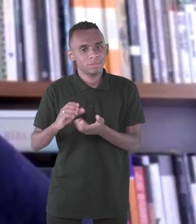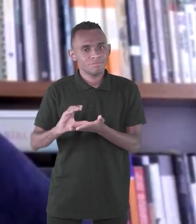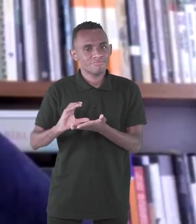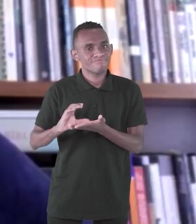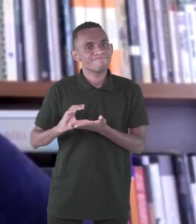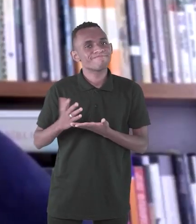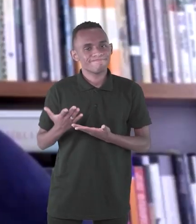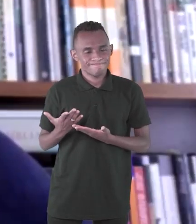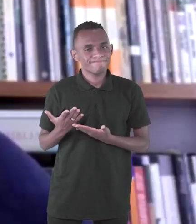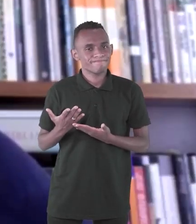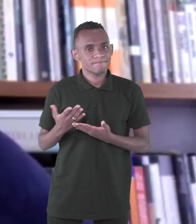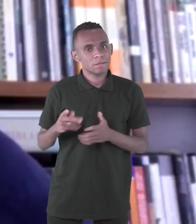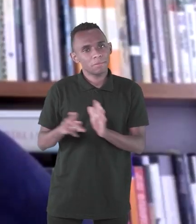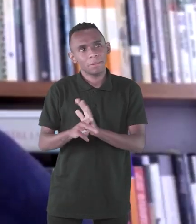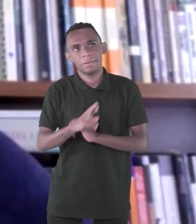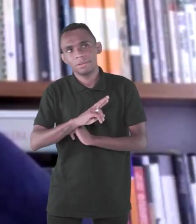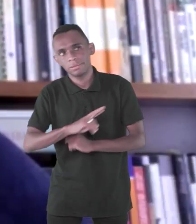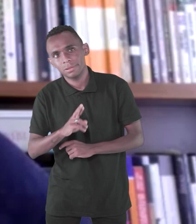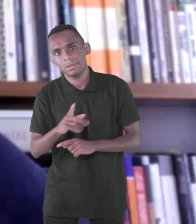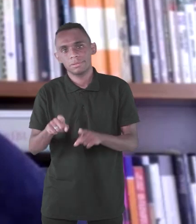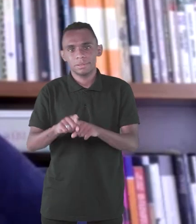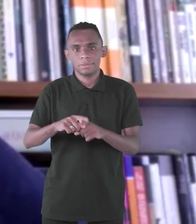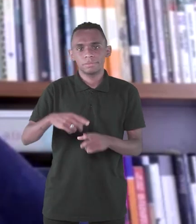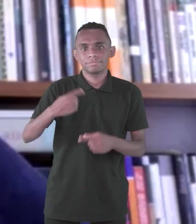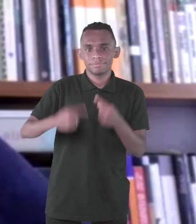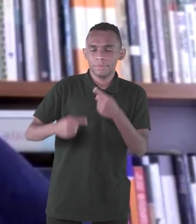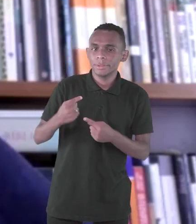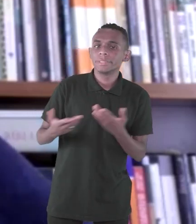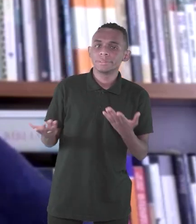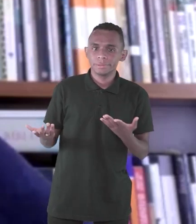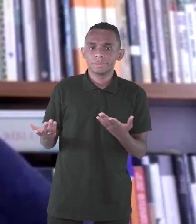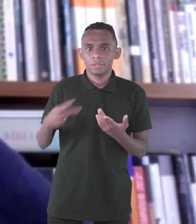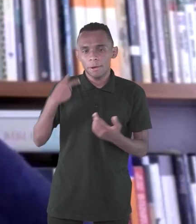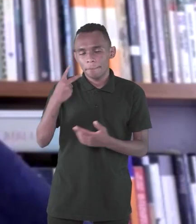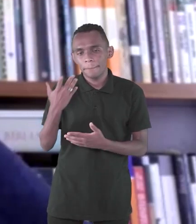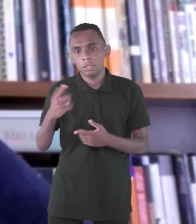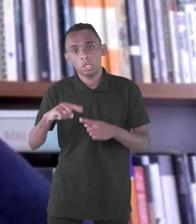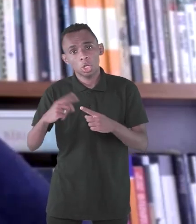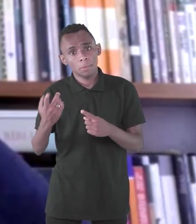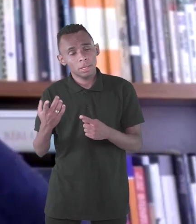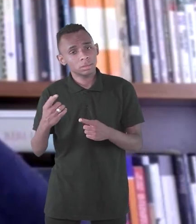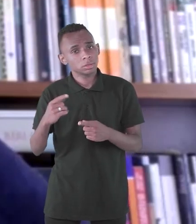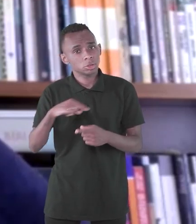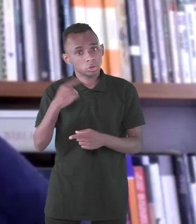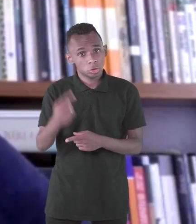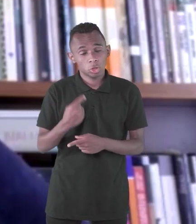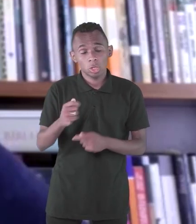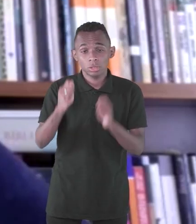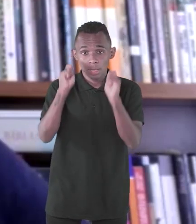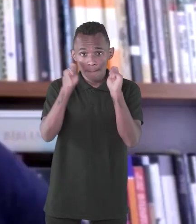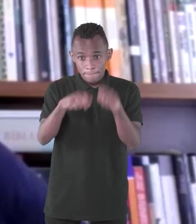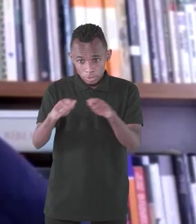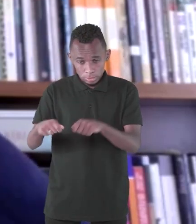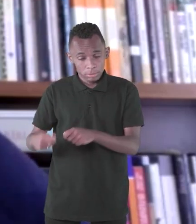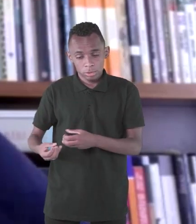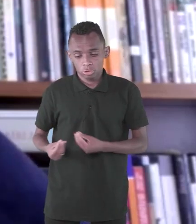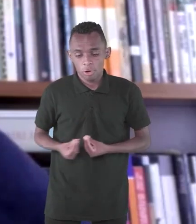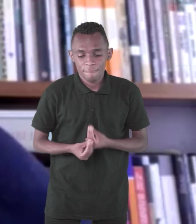né, de poderes econômicos, religiosos e políticos. Então, se a gente pode ser outsider dentro